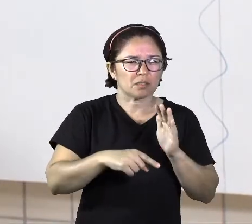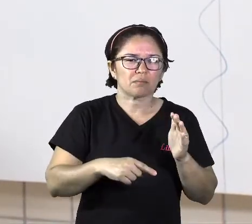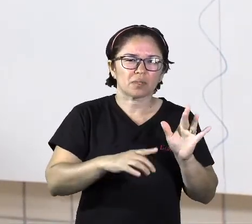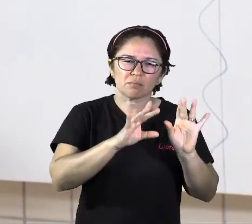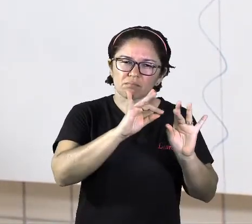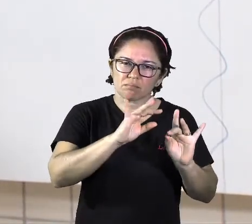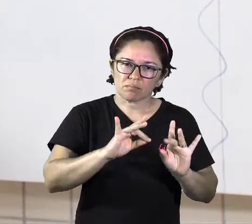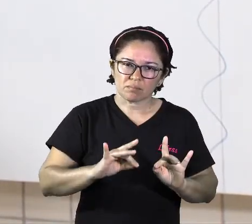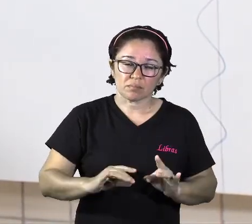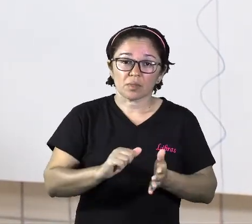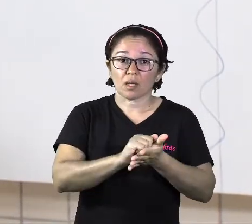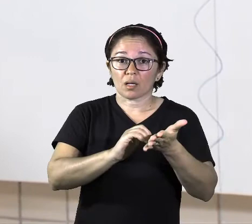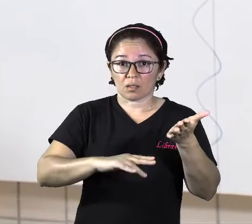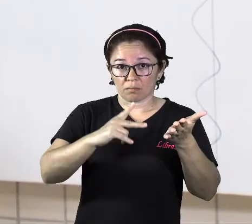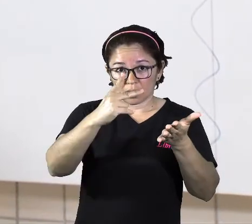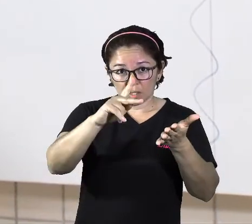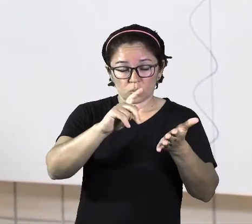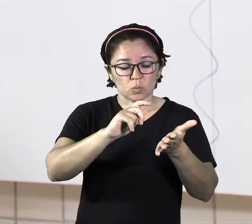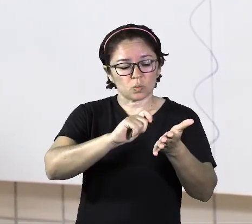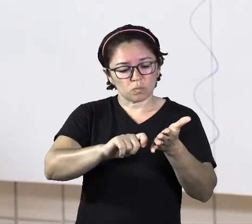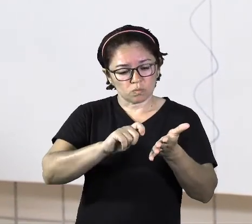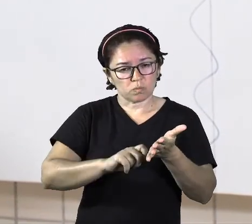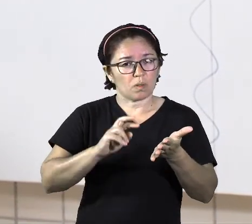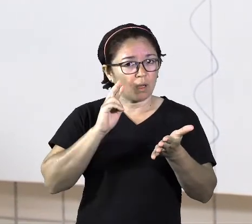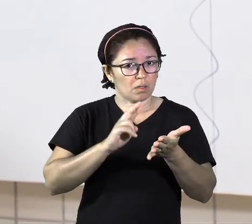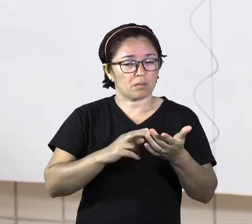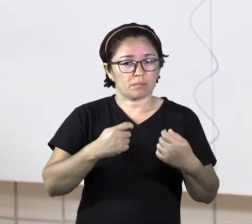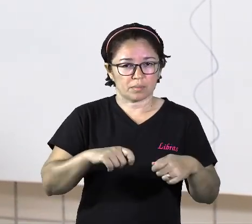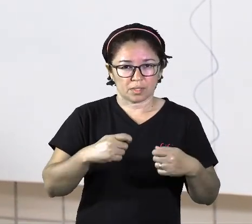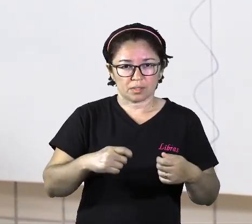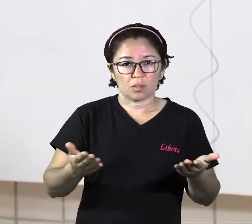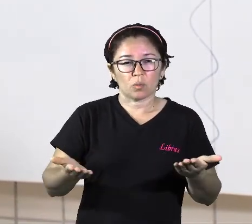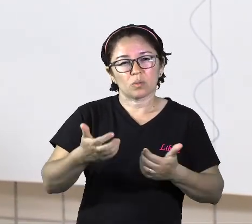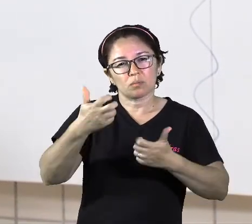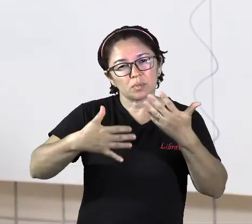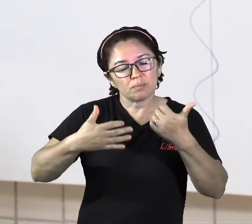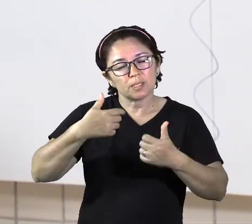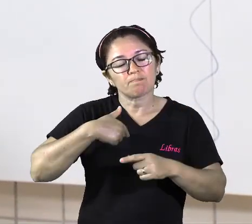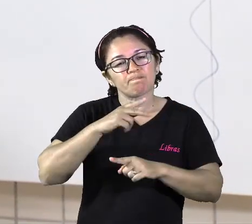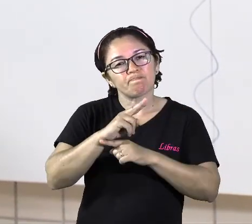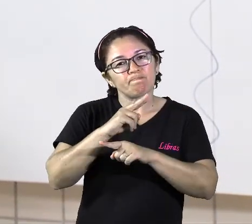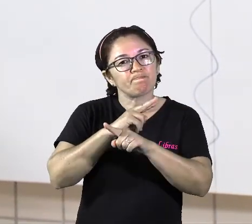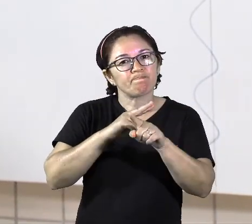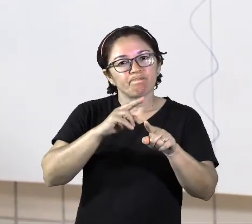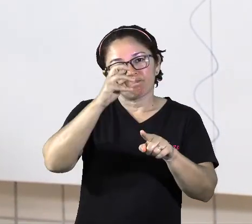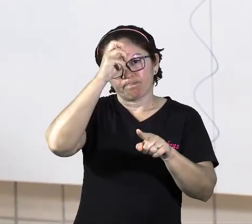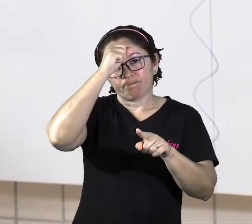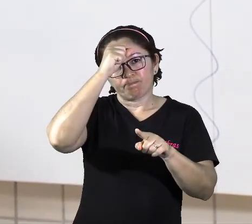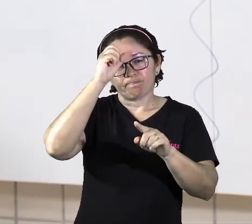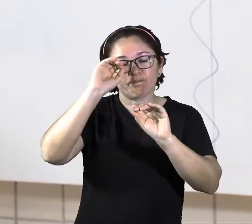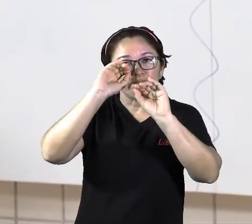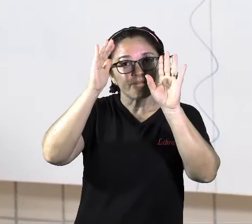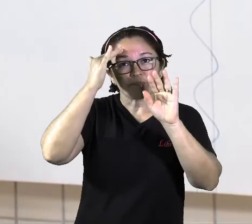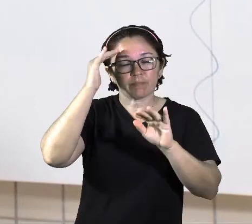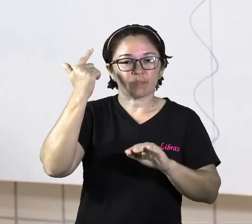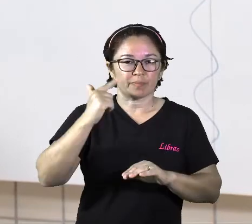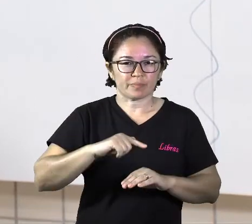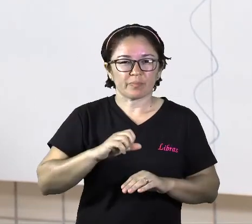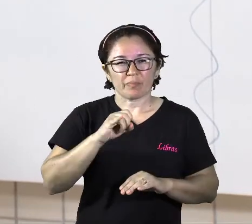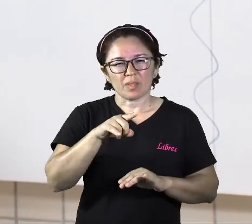Espero que vocês tenham compreendido a nossa aula de hoje, tá? Qualquer dúvida, procure o